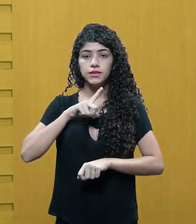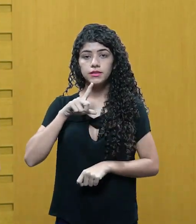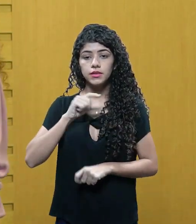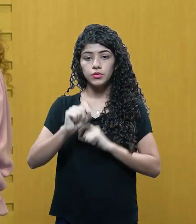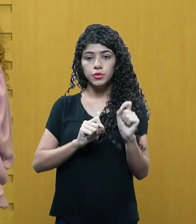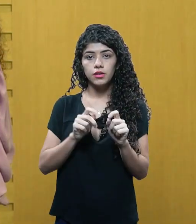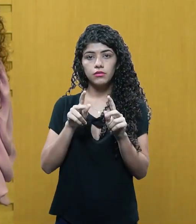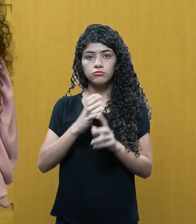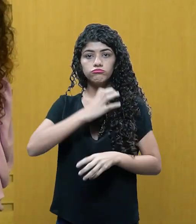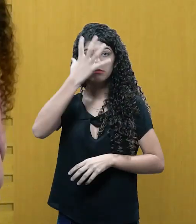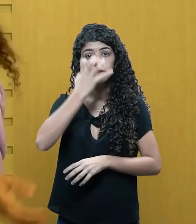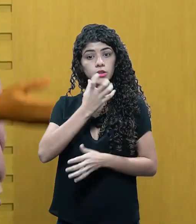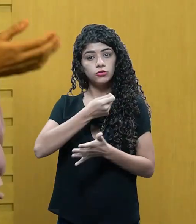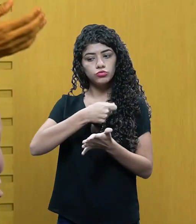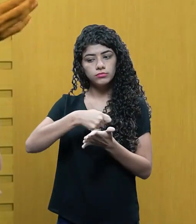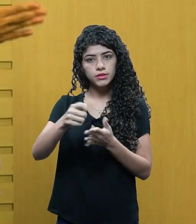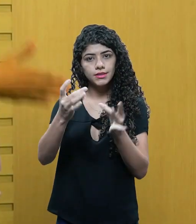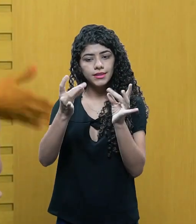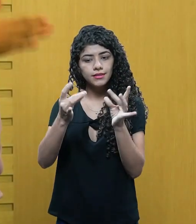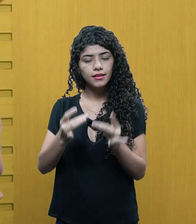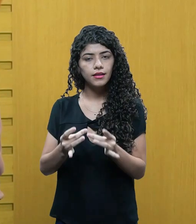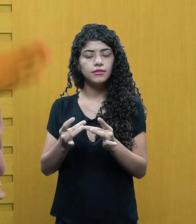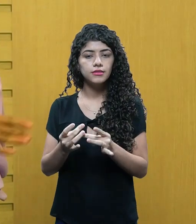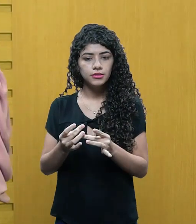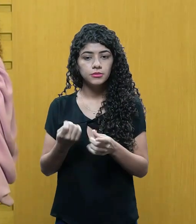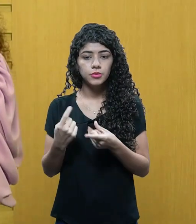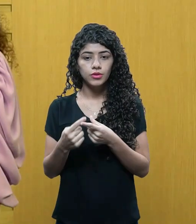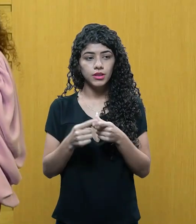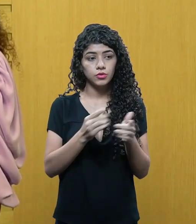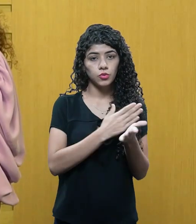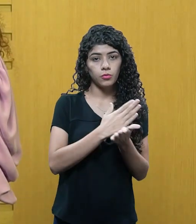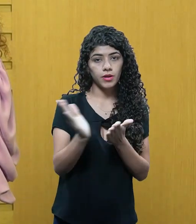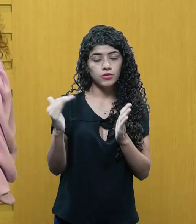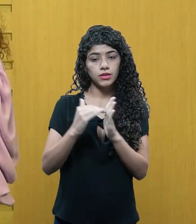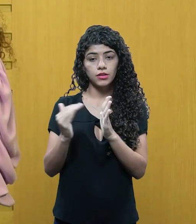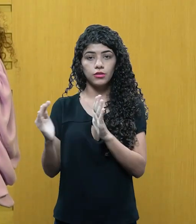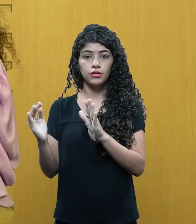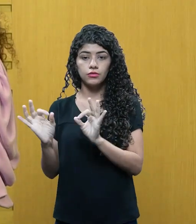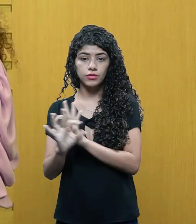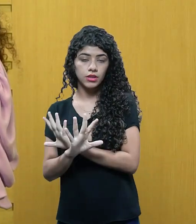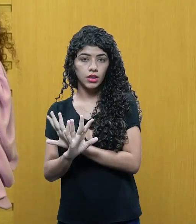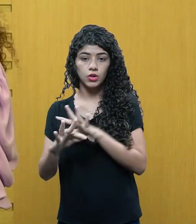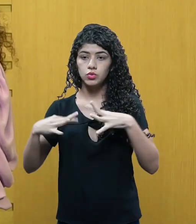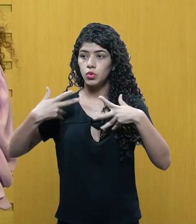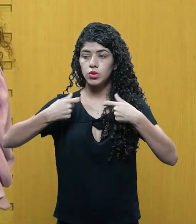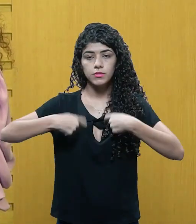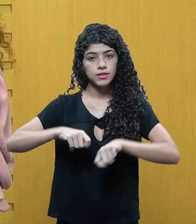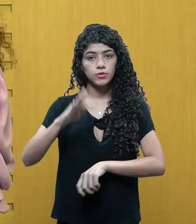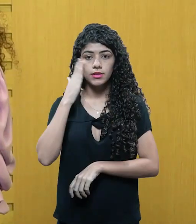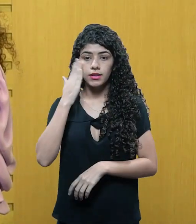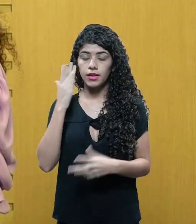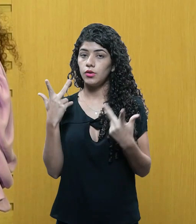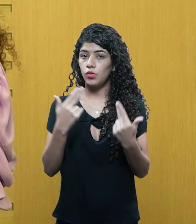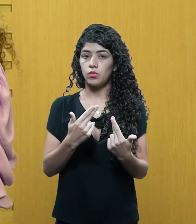rigor na sua escrita, porque de cabo a rabo, todo mundo tem que entender da mesma forma o